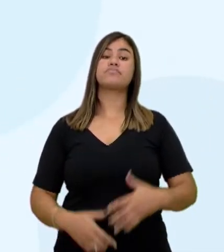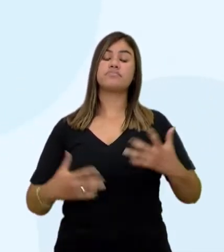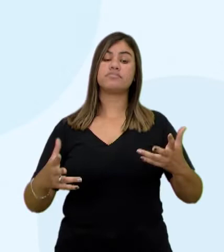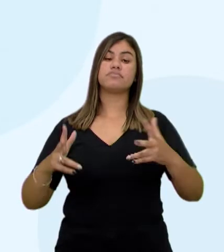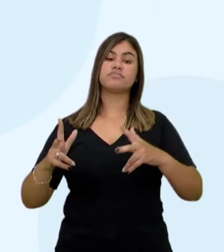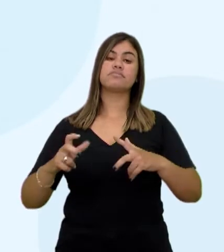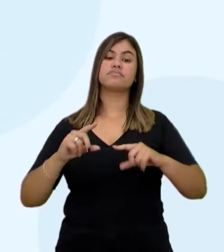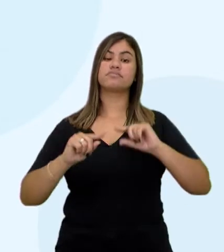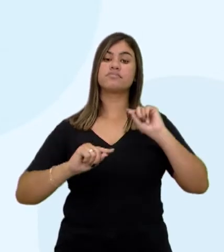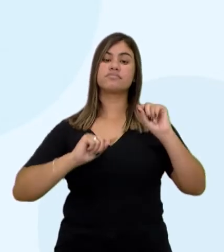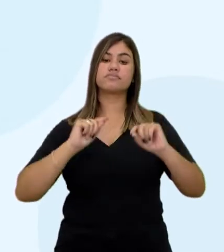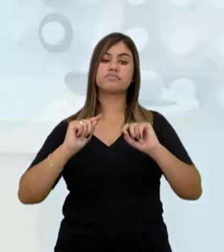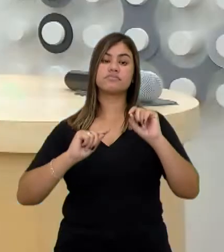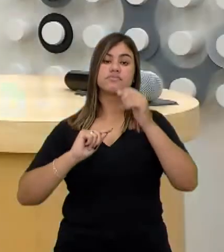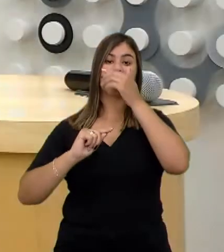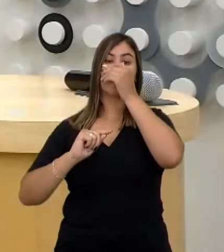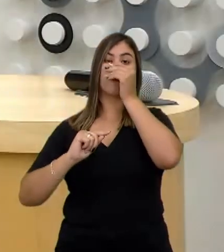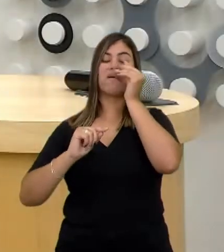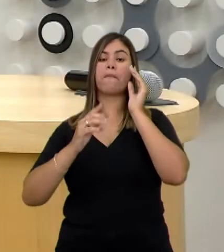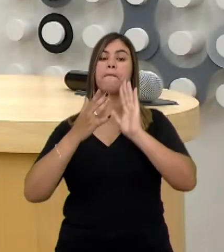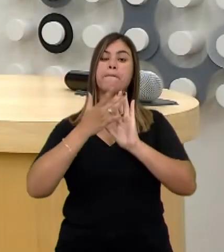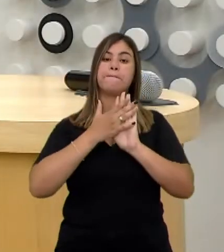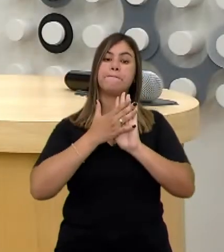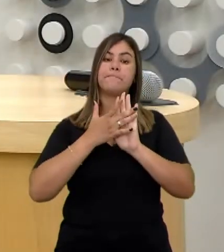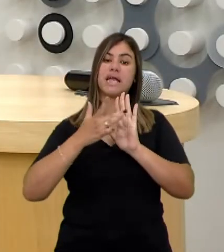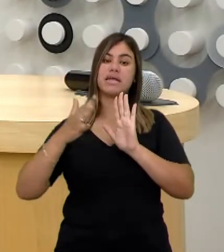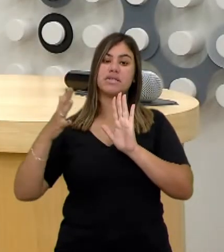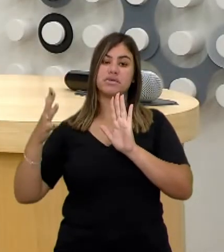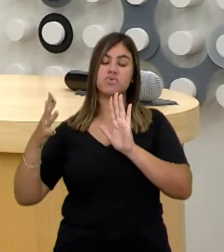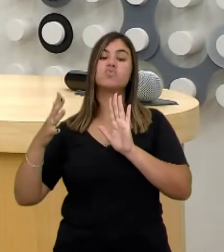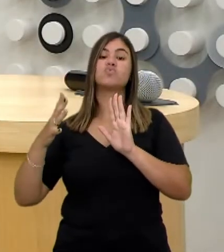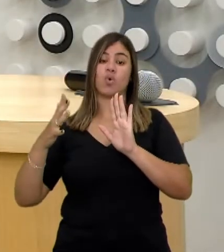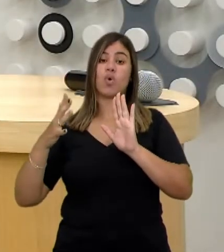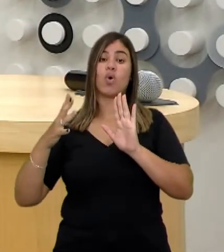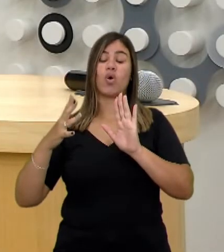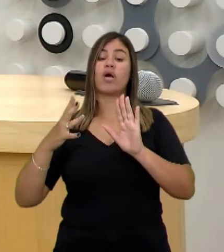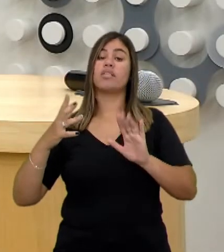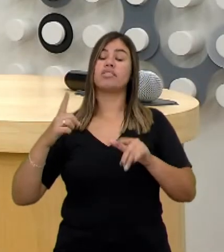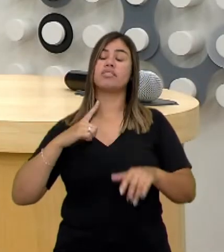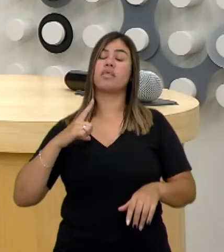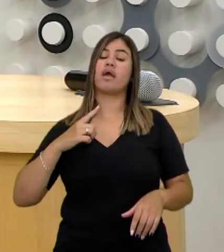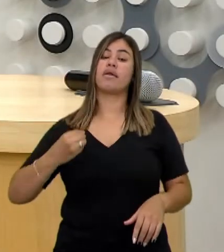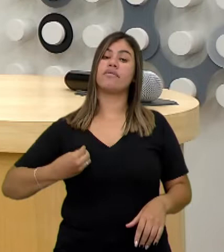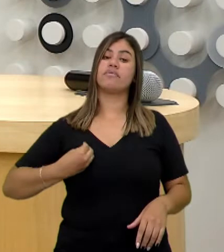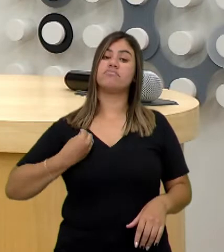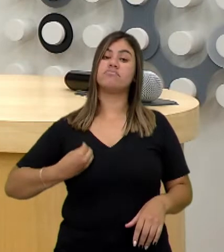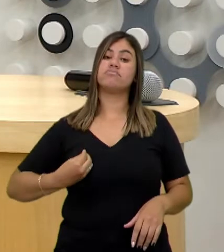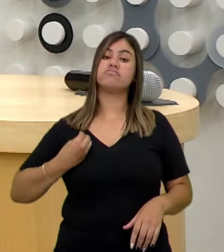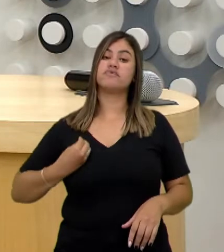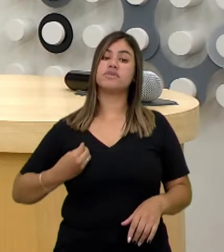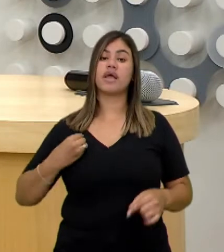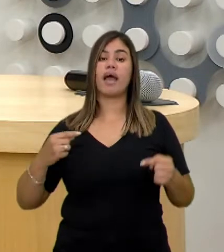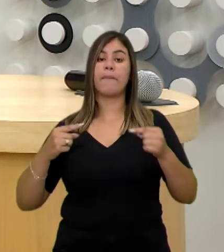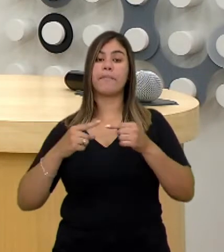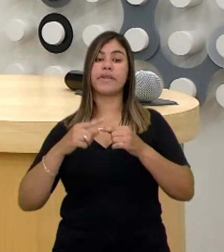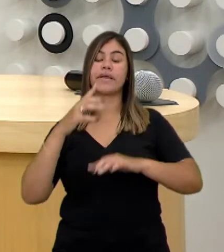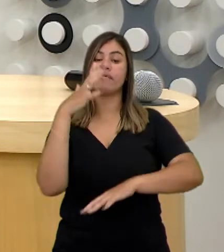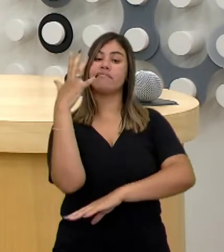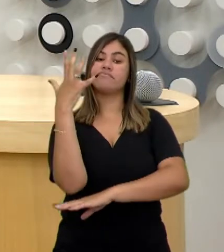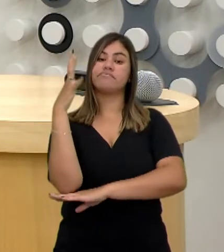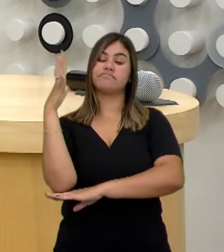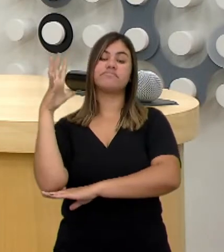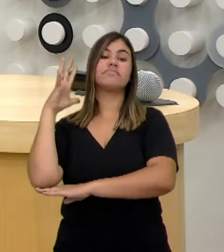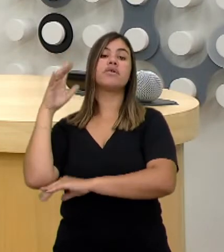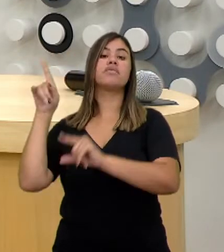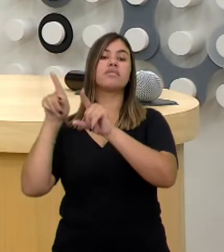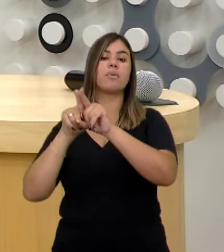era paleozoica começam a aparecer tanto os seres vivos aí da fauna como os seres vivos da flora, né? Por